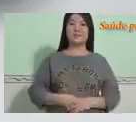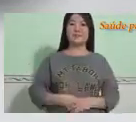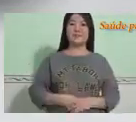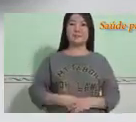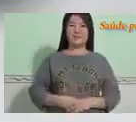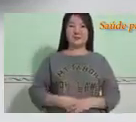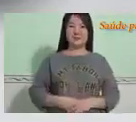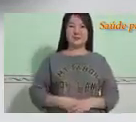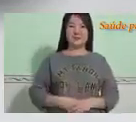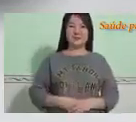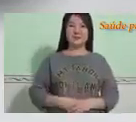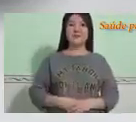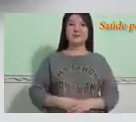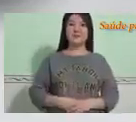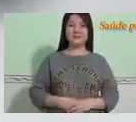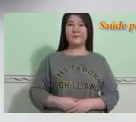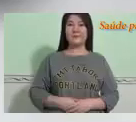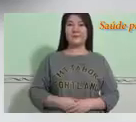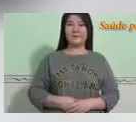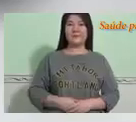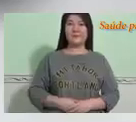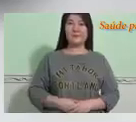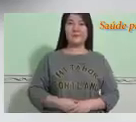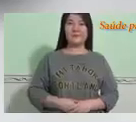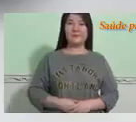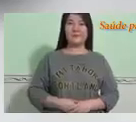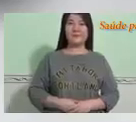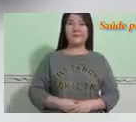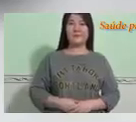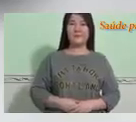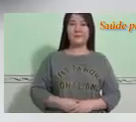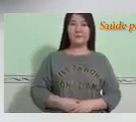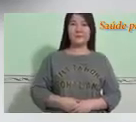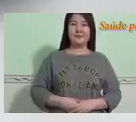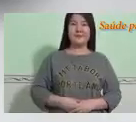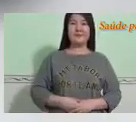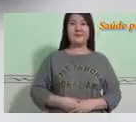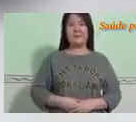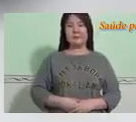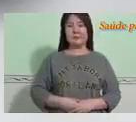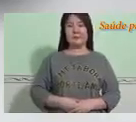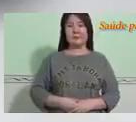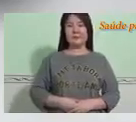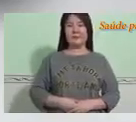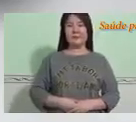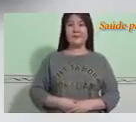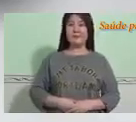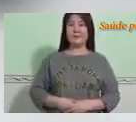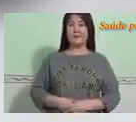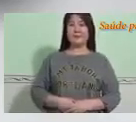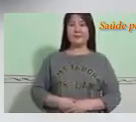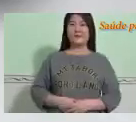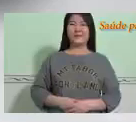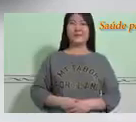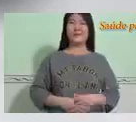RALIZ, para dor de garganta, ou usar um spray de mel com própolis para a garganta.